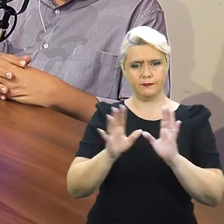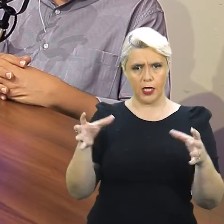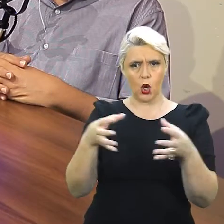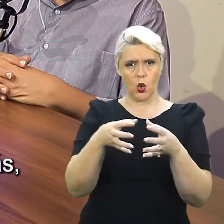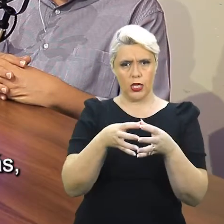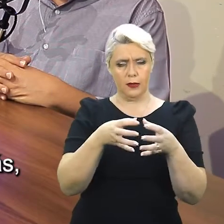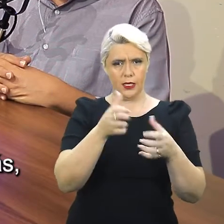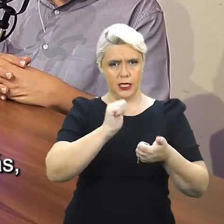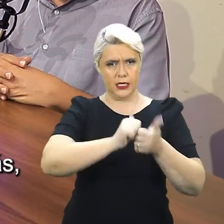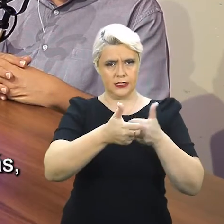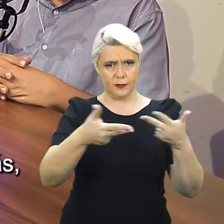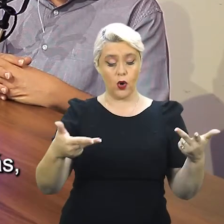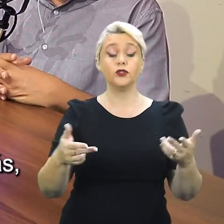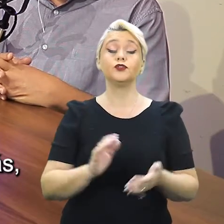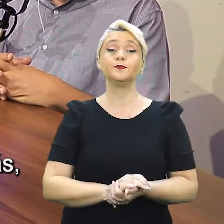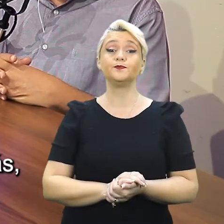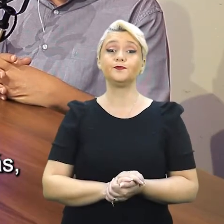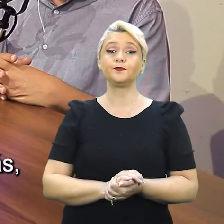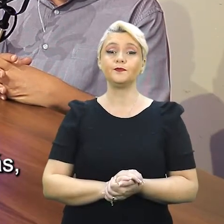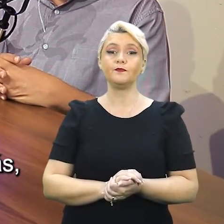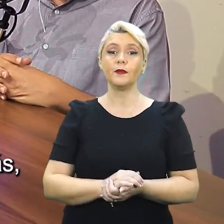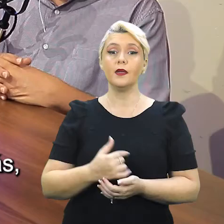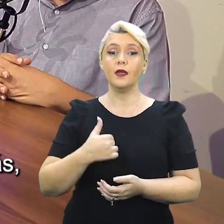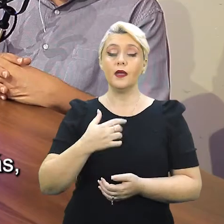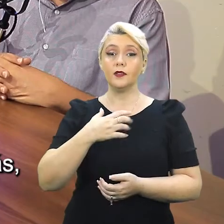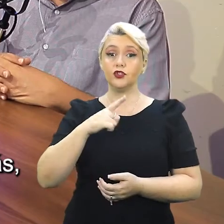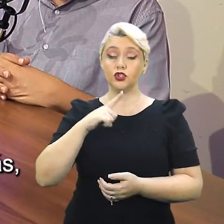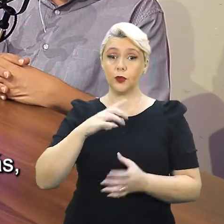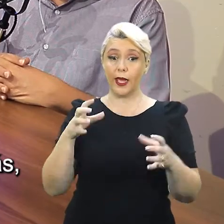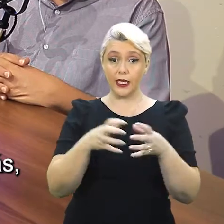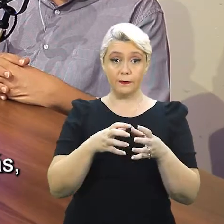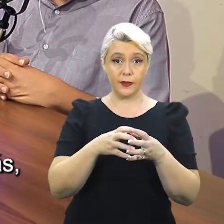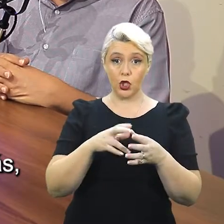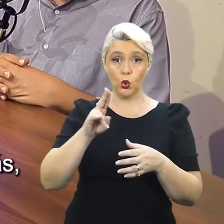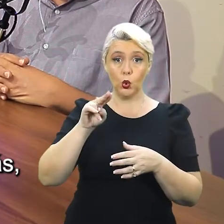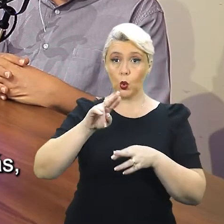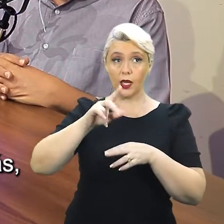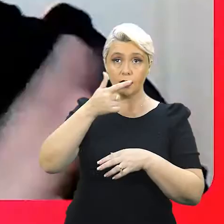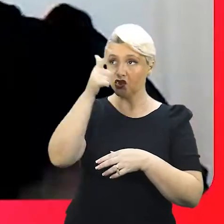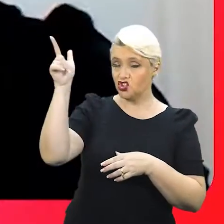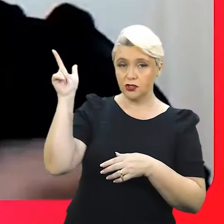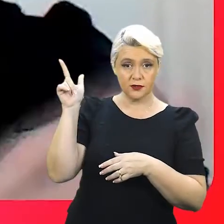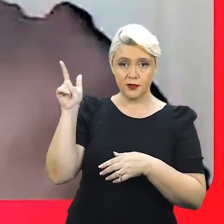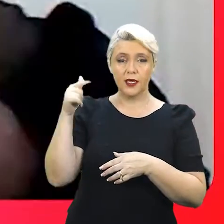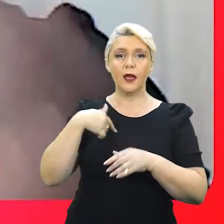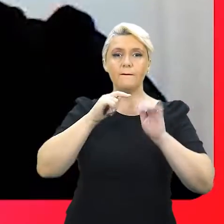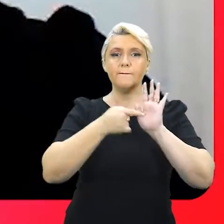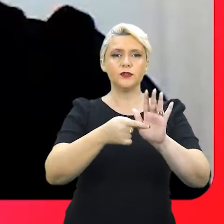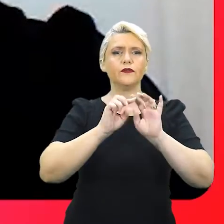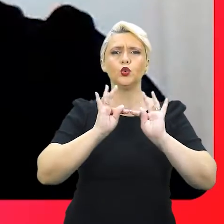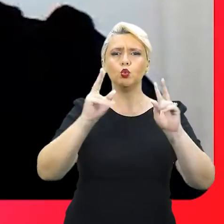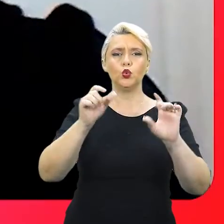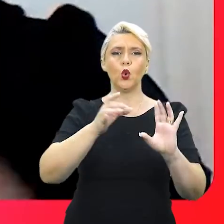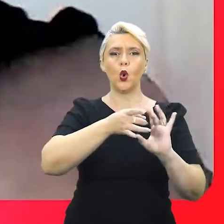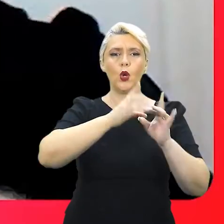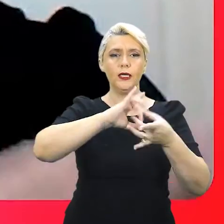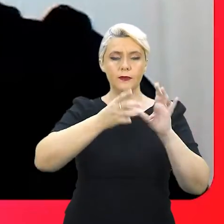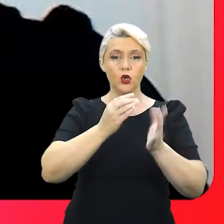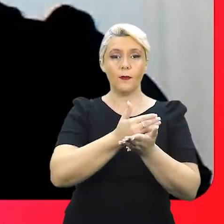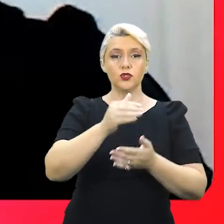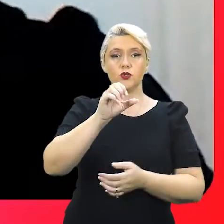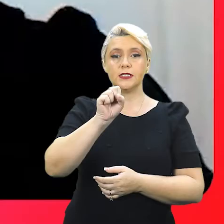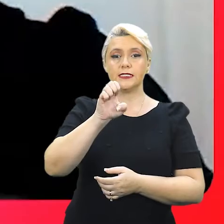de esportes, e a equipe, como nunca aconteceu em Goiás, transmitia tudo, Olimpíada, começou em